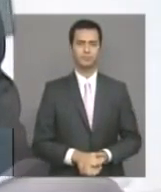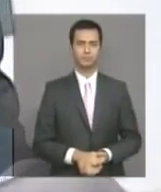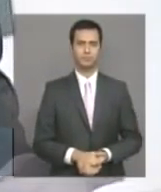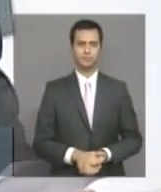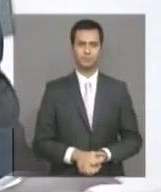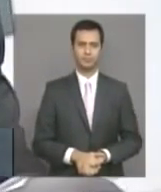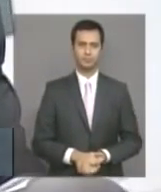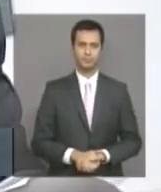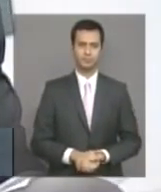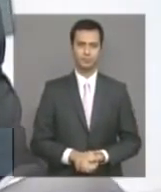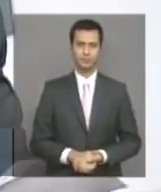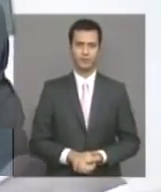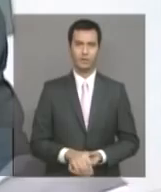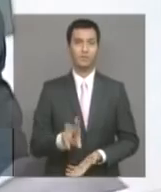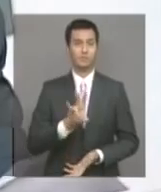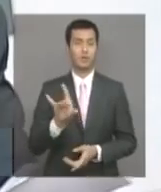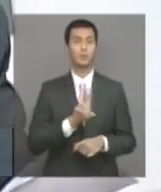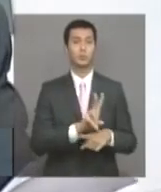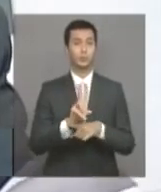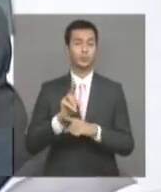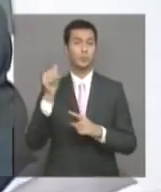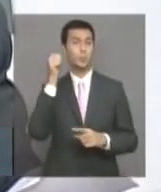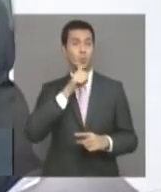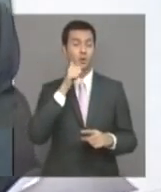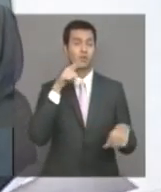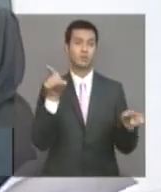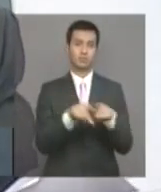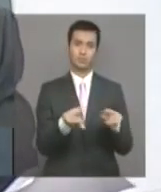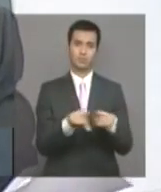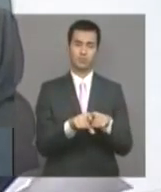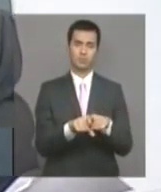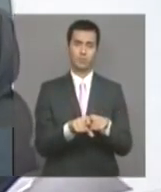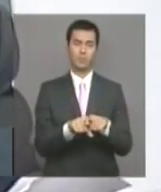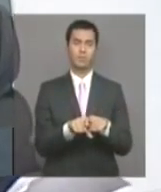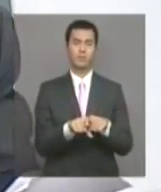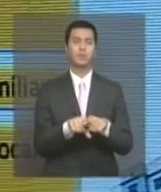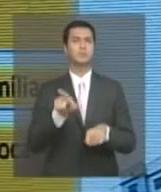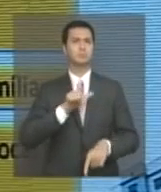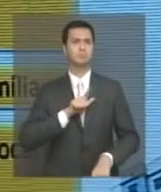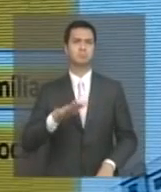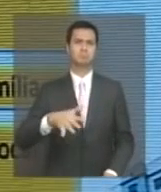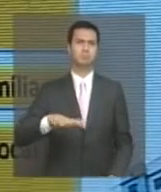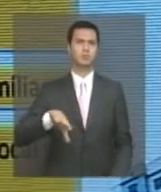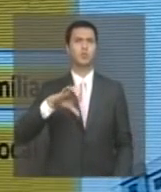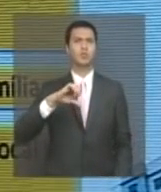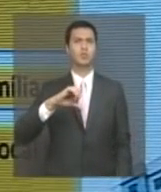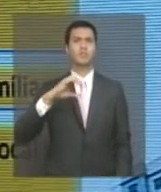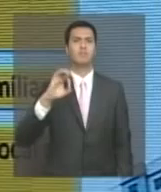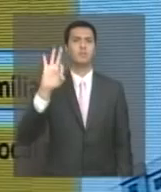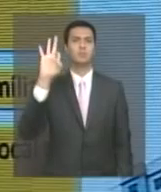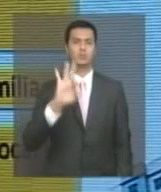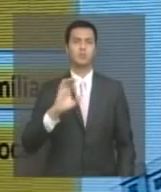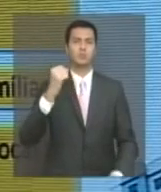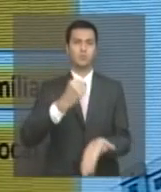Maior proteção à mulher chefe de família. Aproximadamente 90% dos contratos